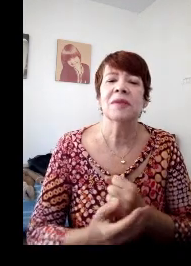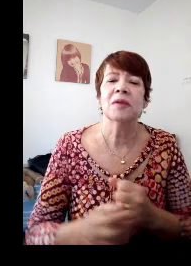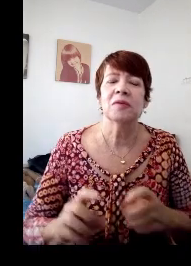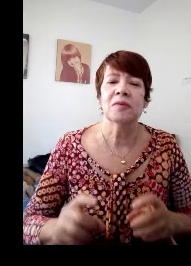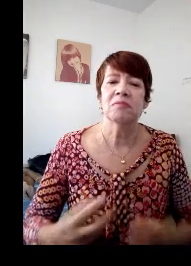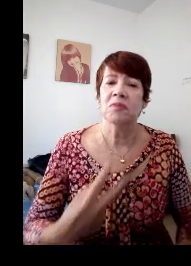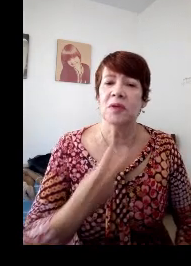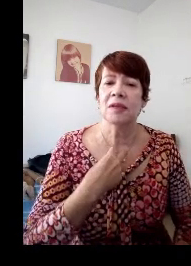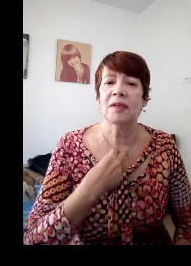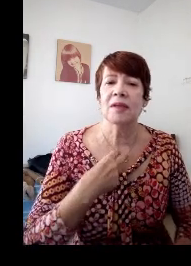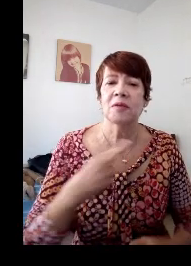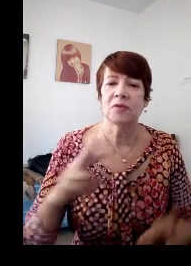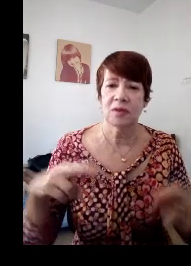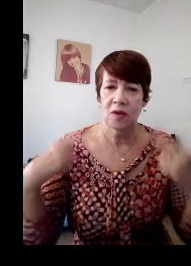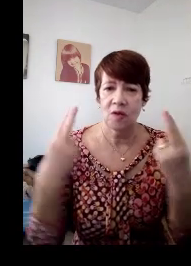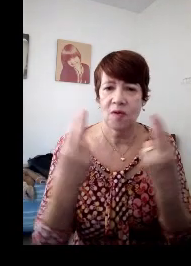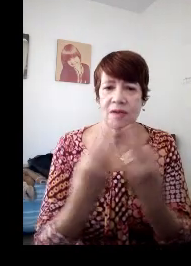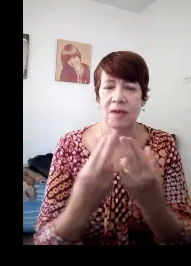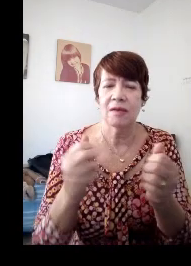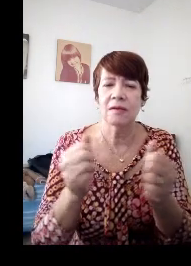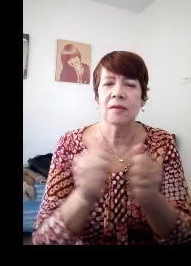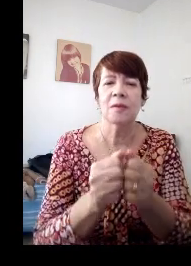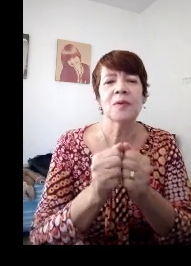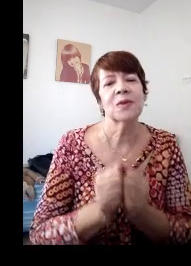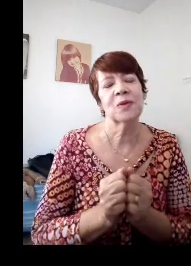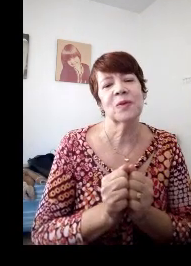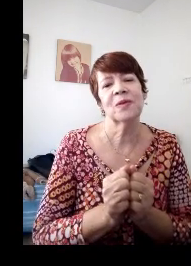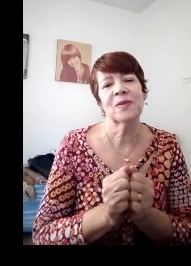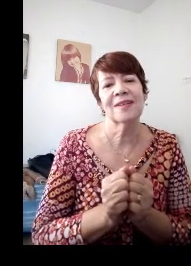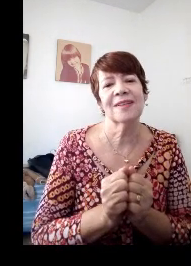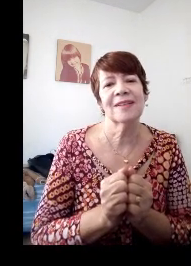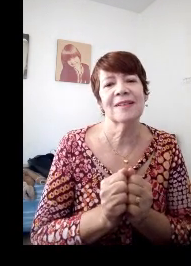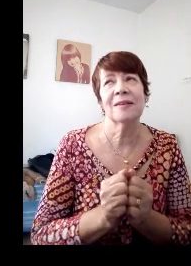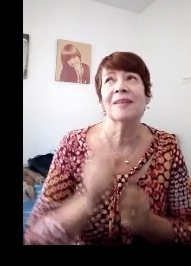estamos impedidos de estarmos juntos.